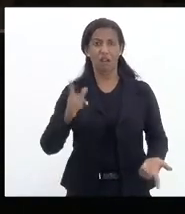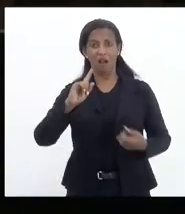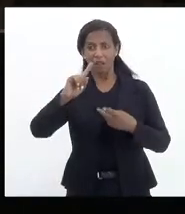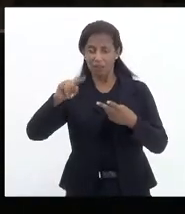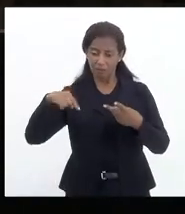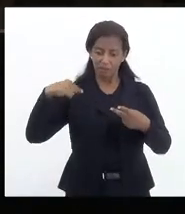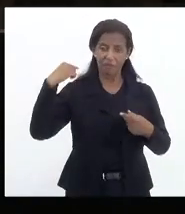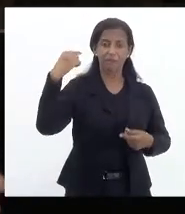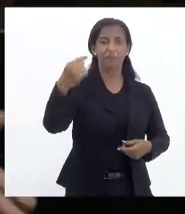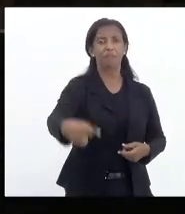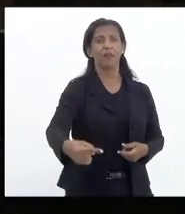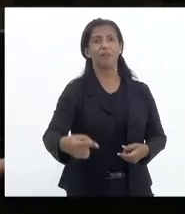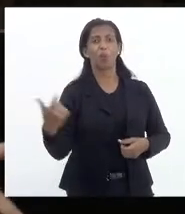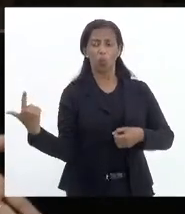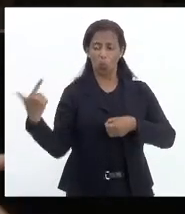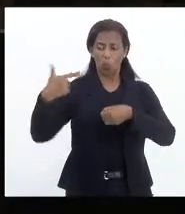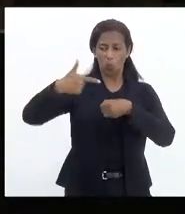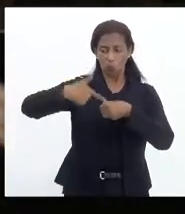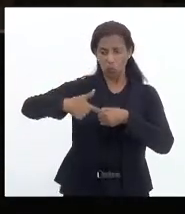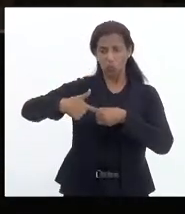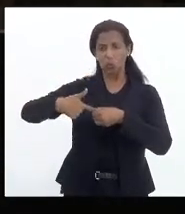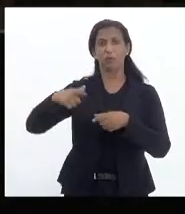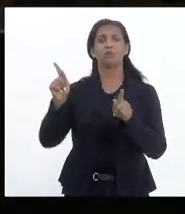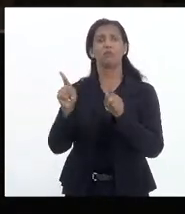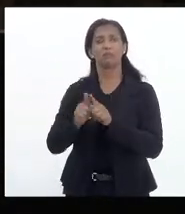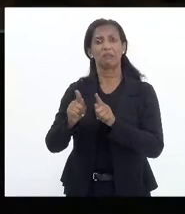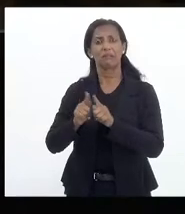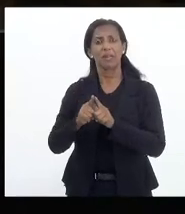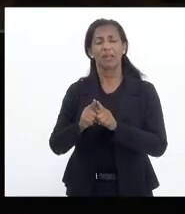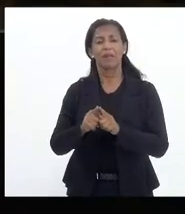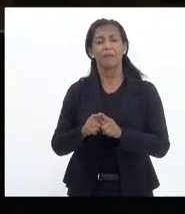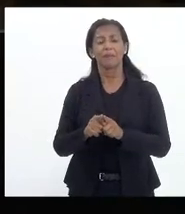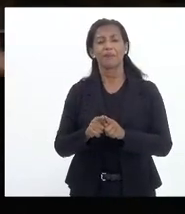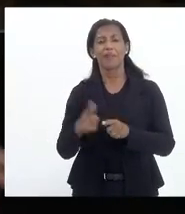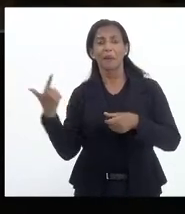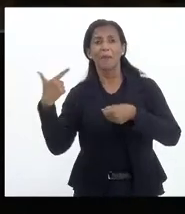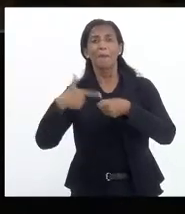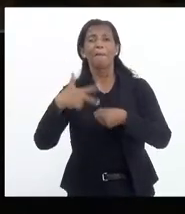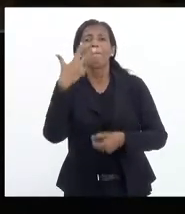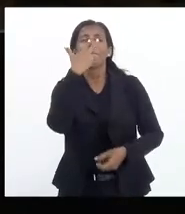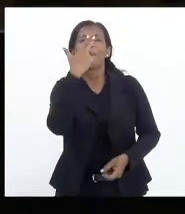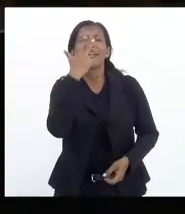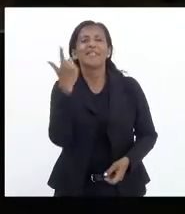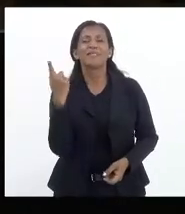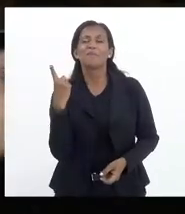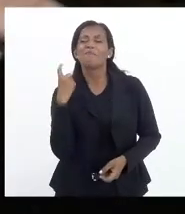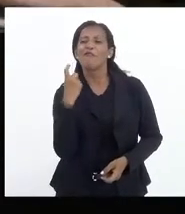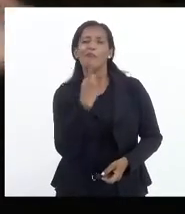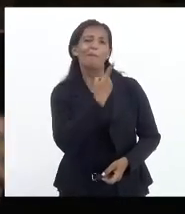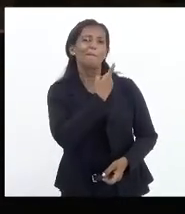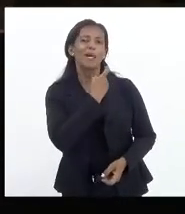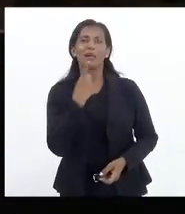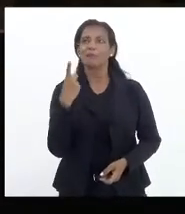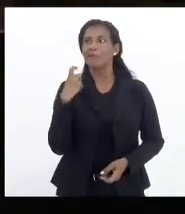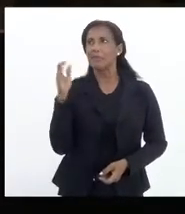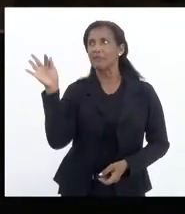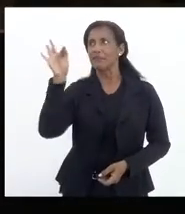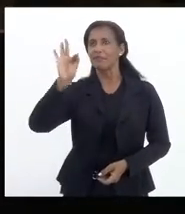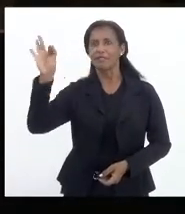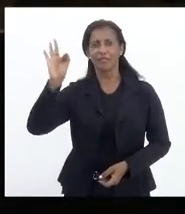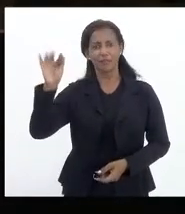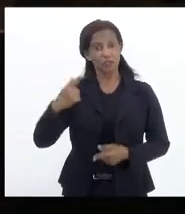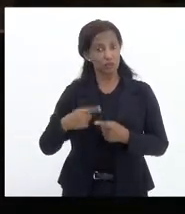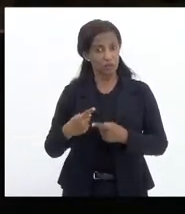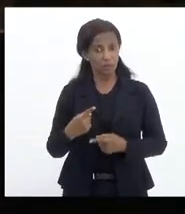pela frente o combustível parece a gasolina Parece até que a perfume francês é porque o